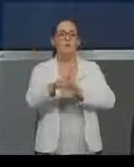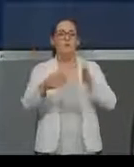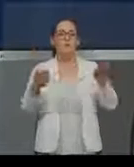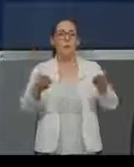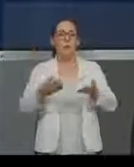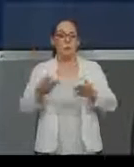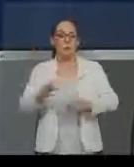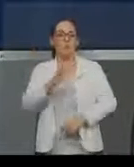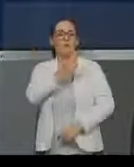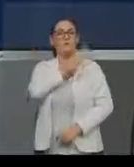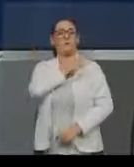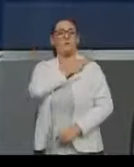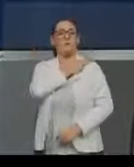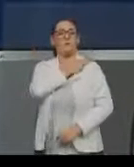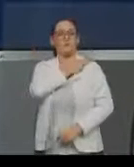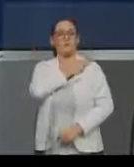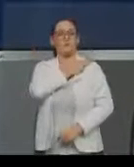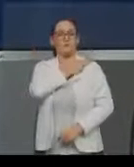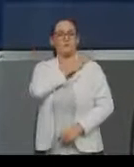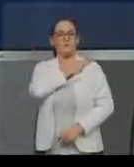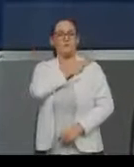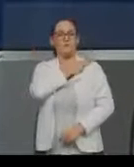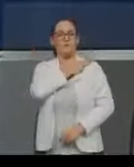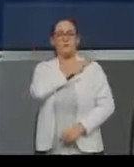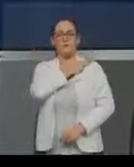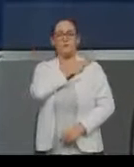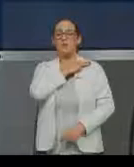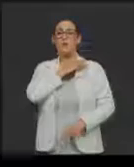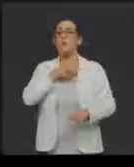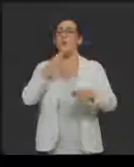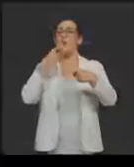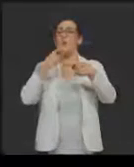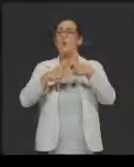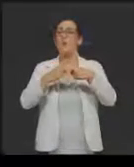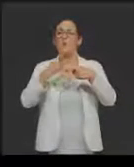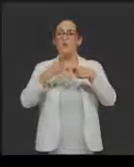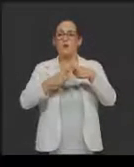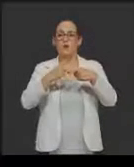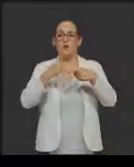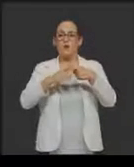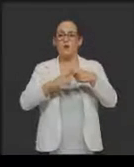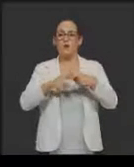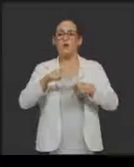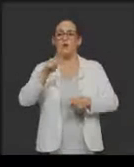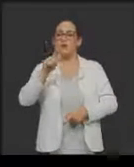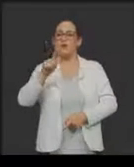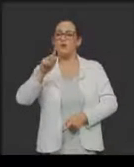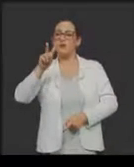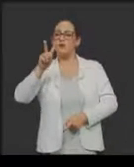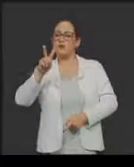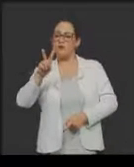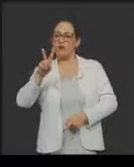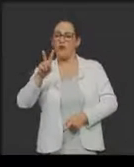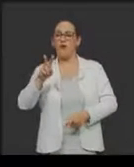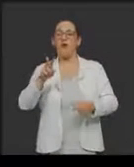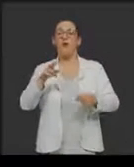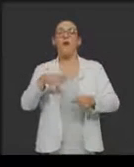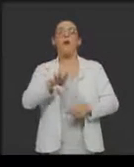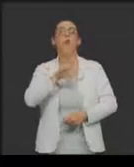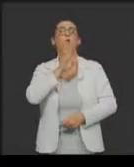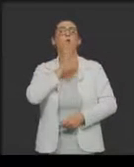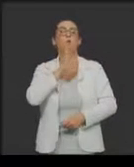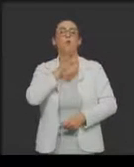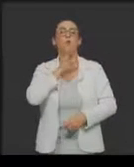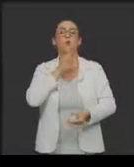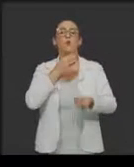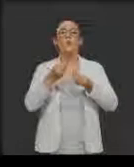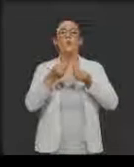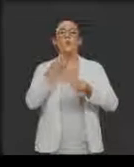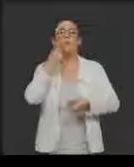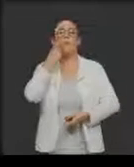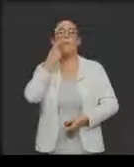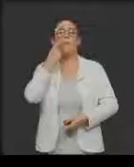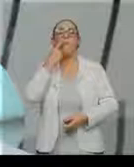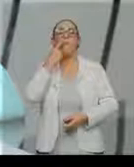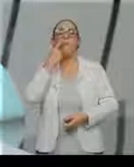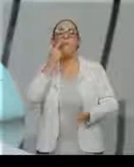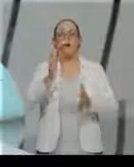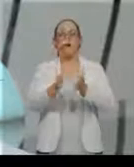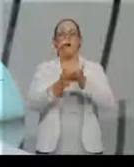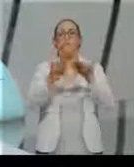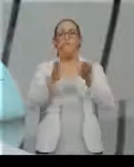uma dúvida de ensino médio. Professora Vivi, por que Getúlio Vargas ficou conhecido como pai dos